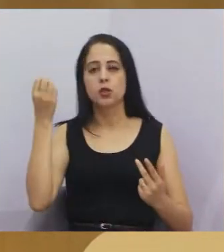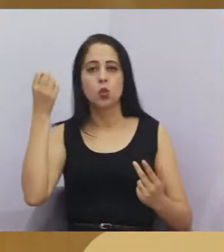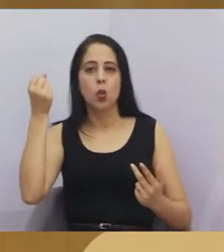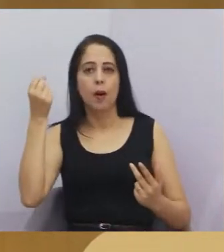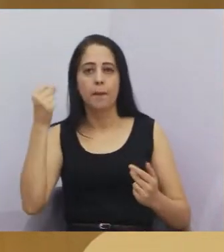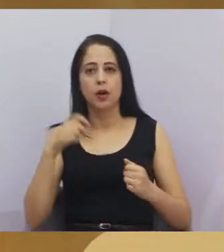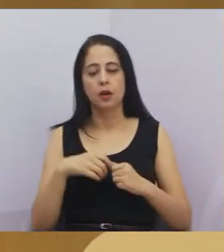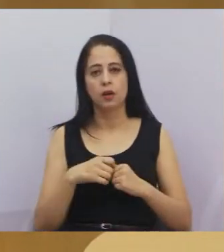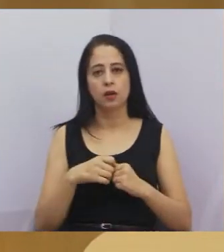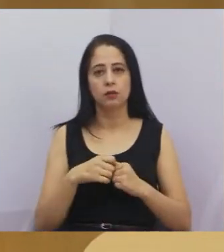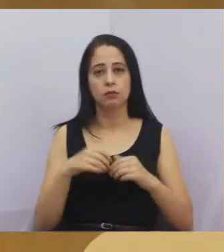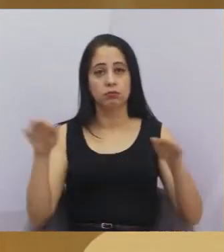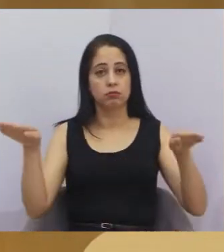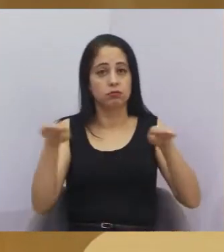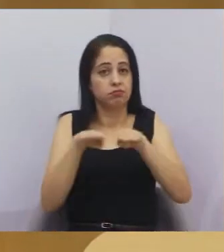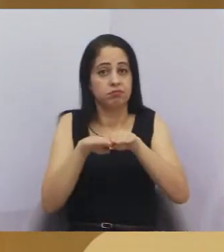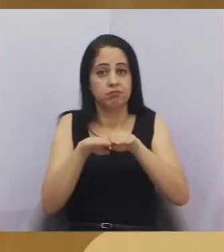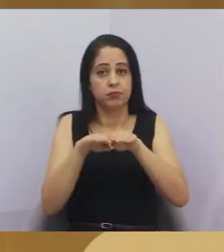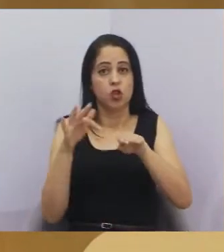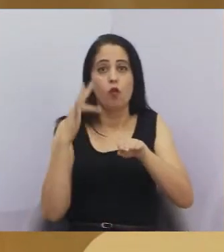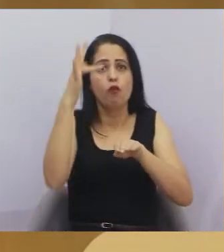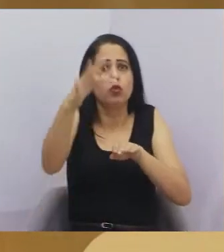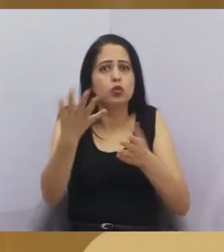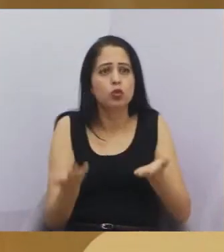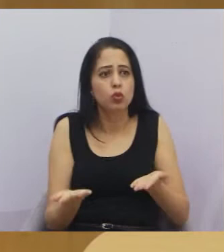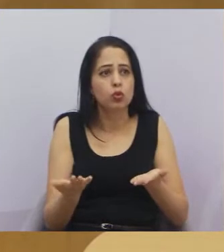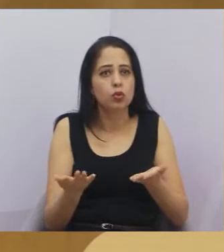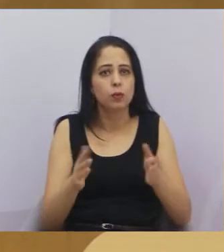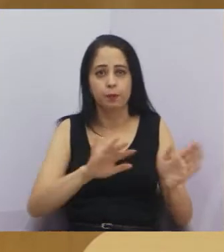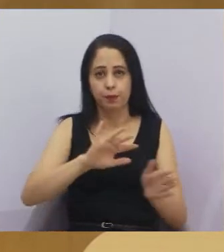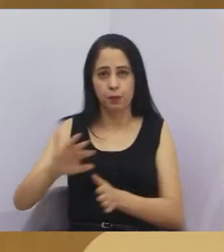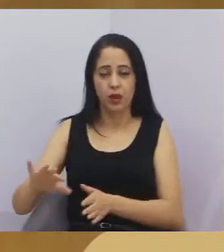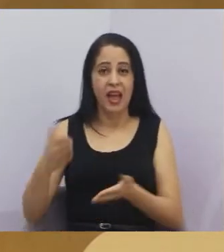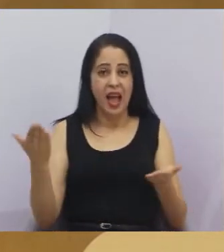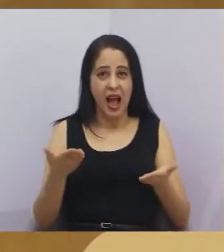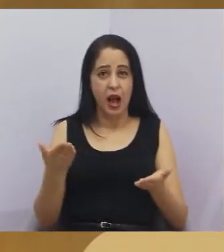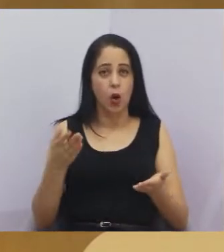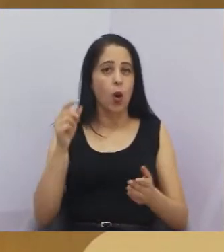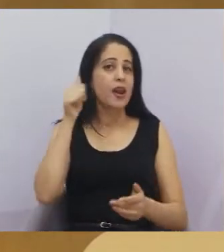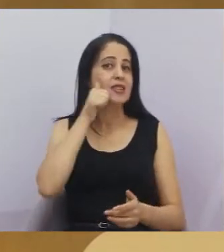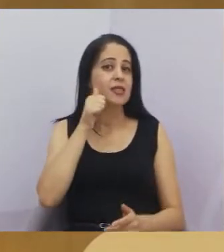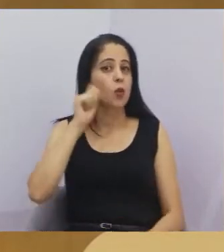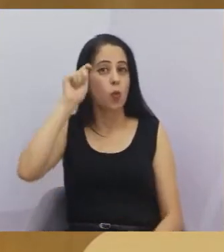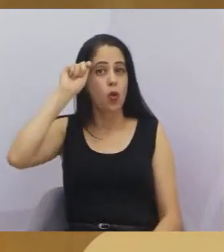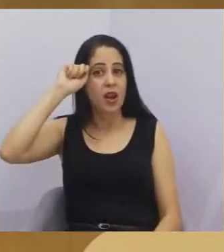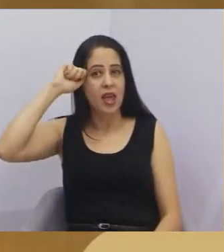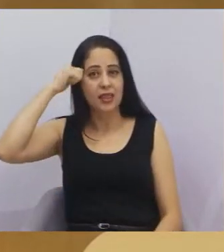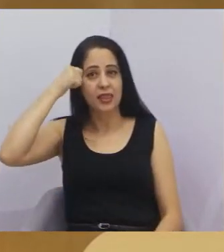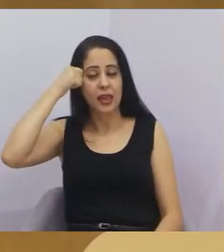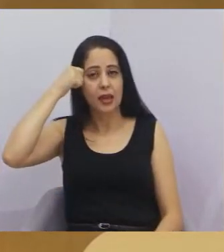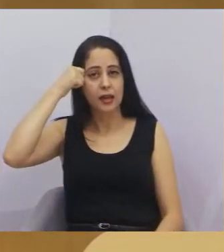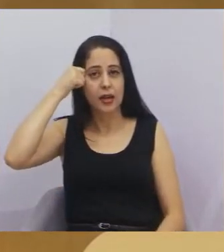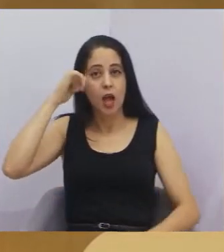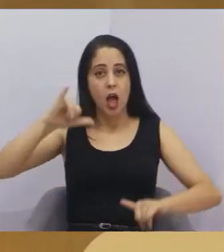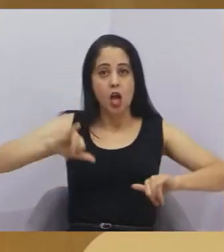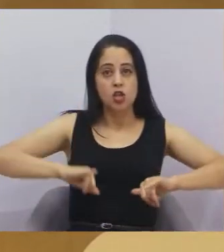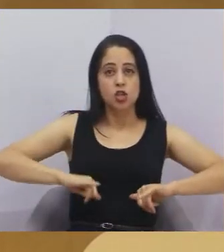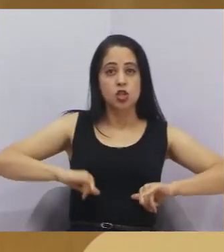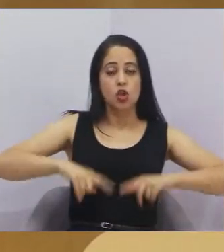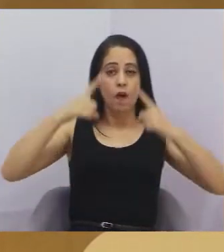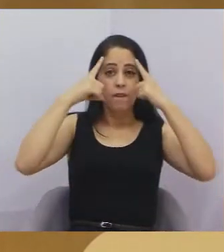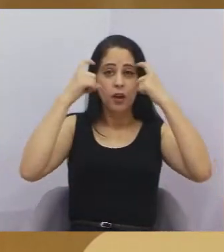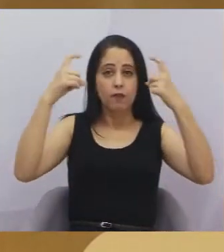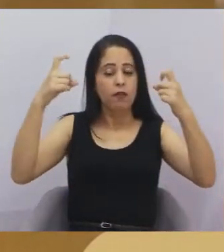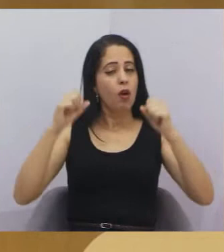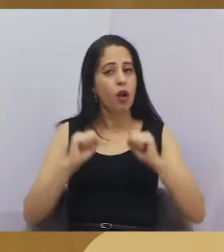que o feminicídio de mulheres negras aumentou, enquanto das mulheres brancas caiu. Jovens